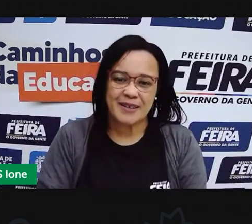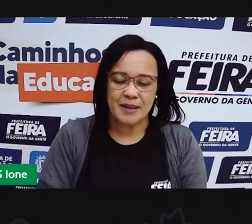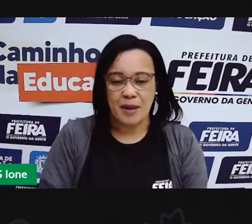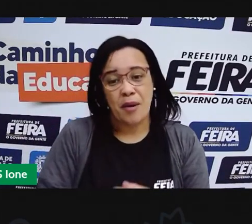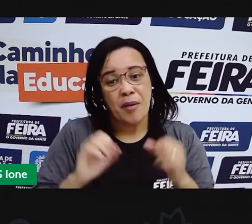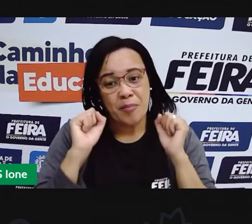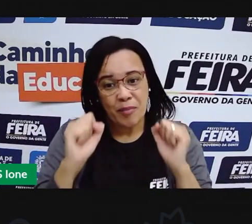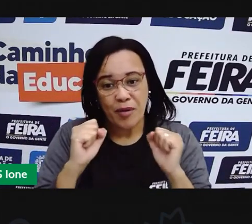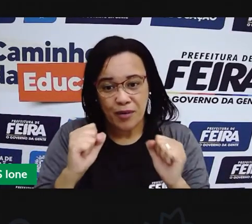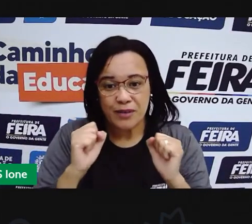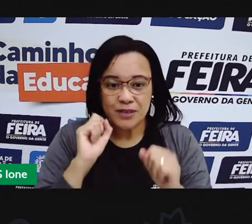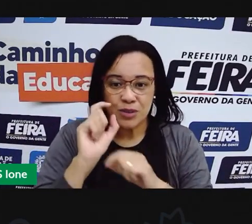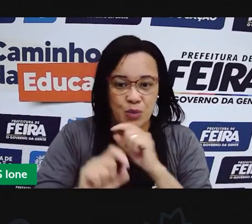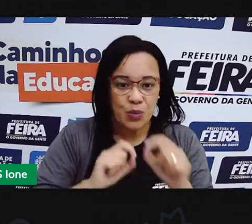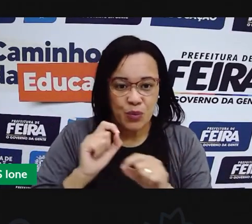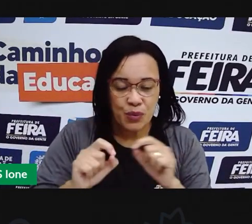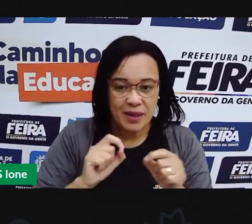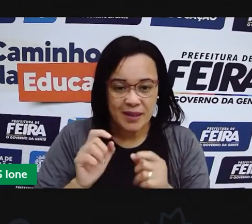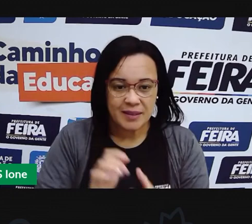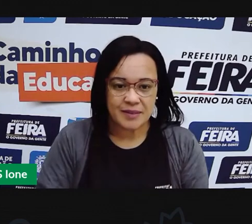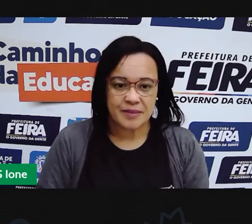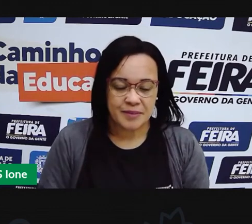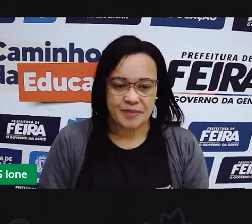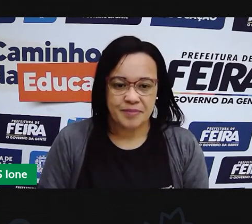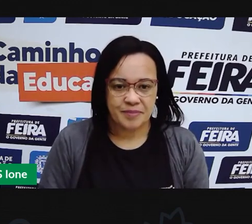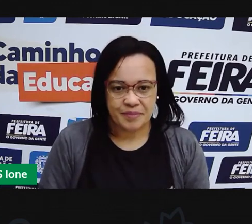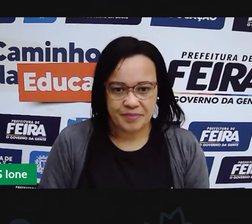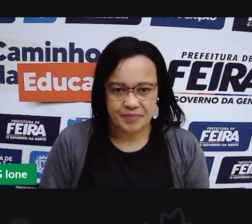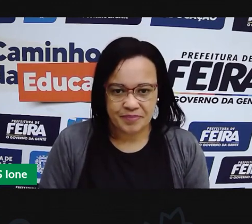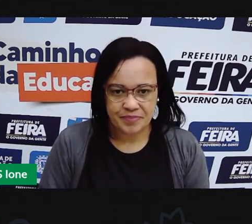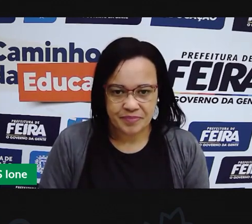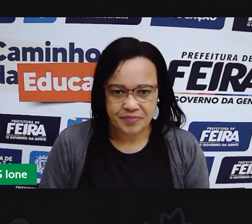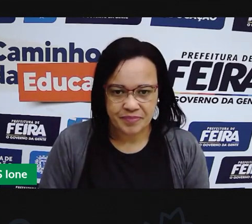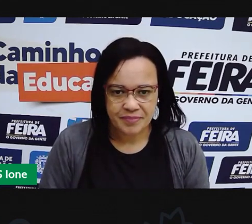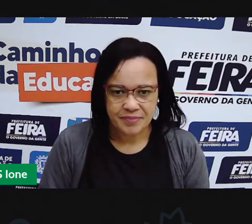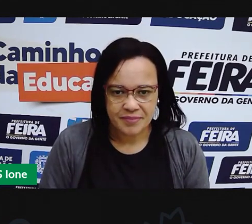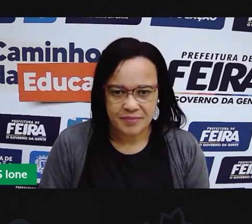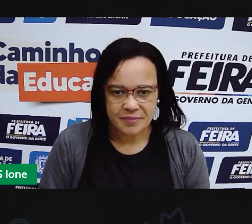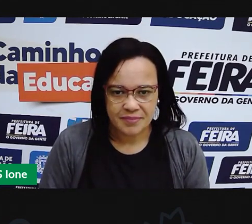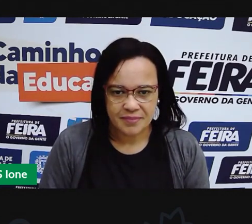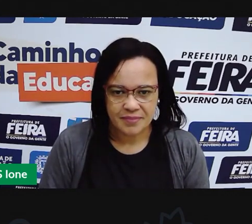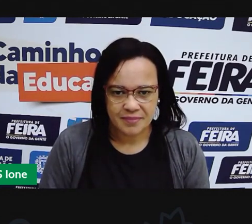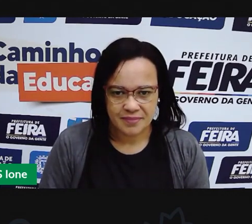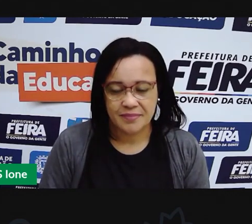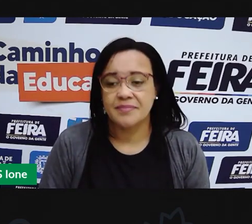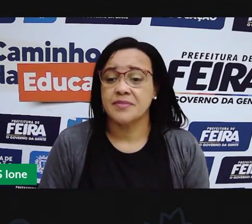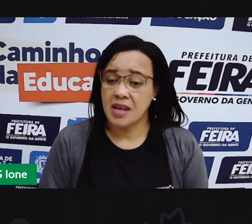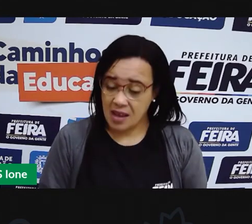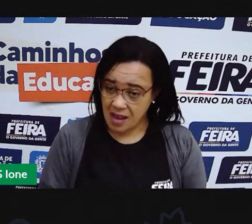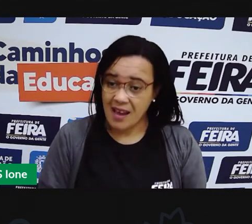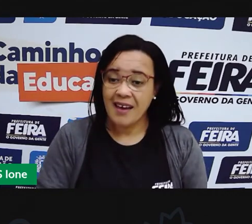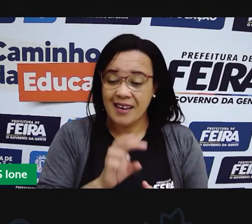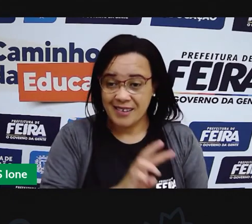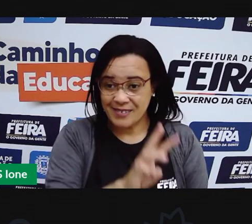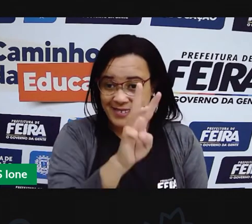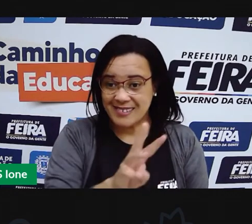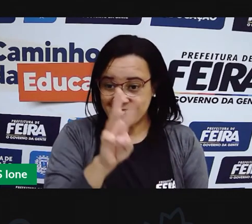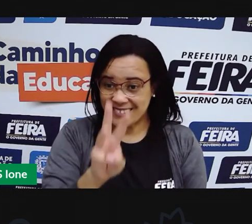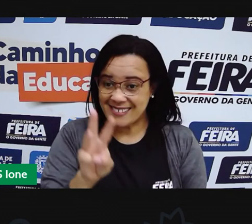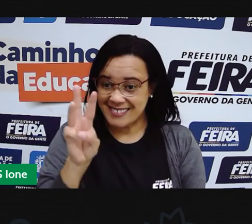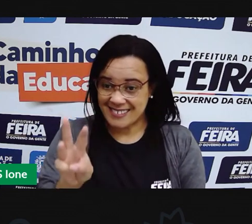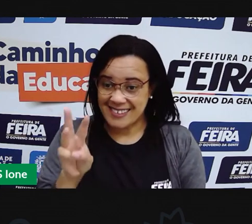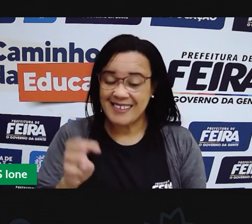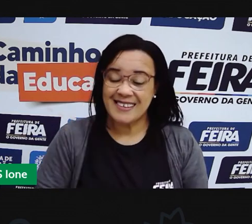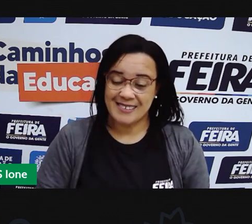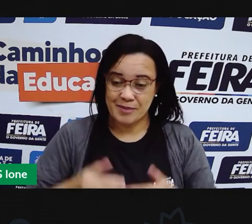que fazer. É só ir lá no site do Ministério da Educação e Cultura, no site Conta Pra